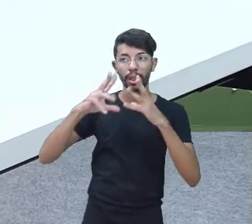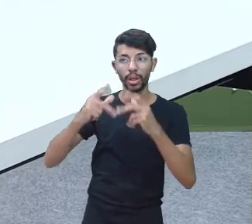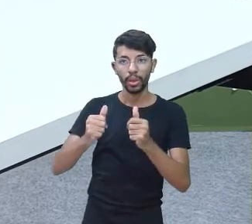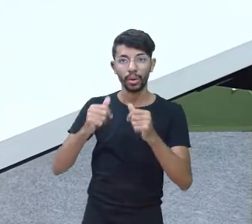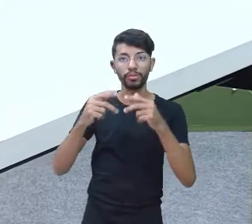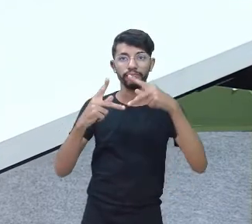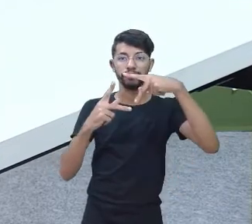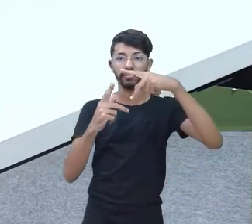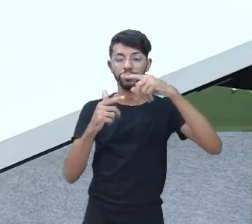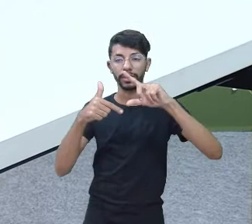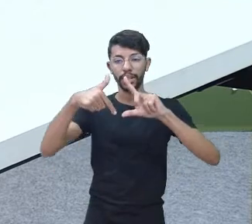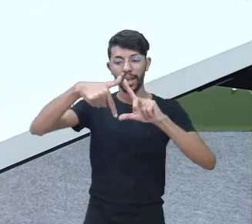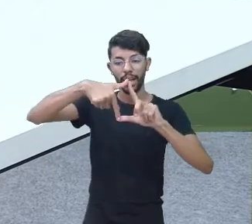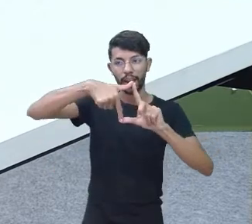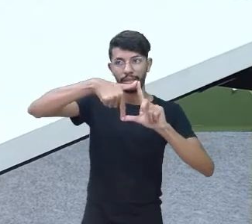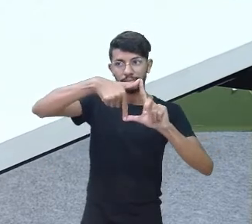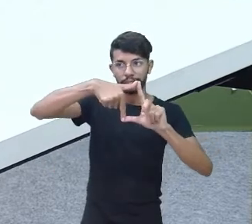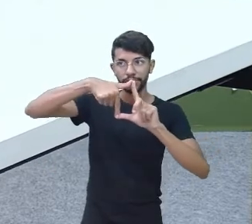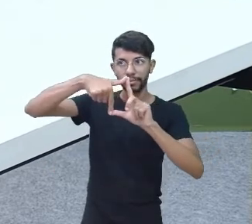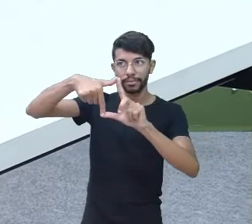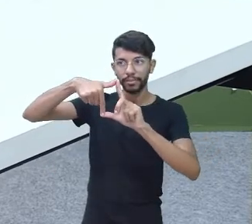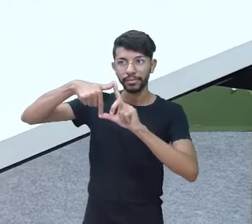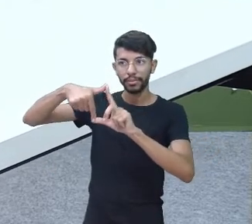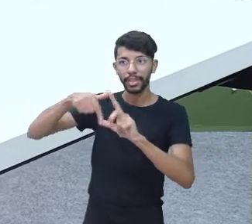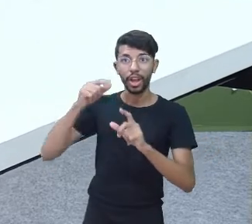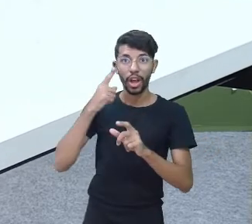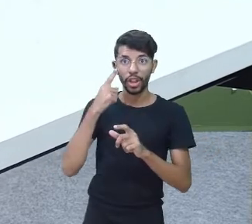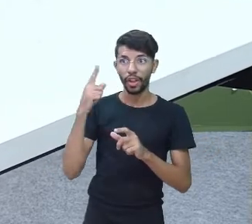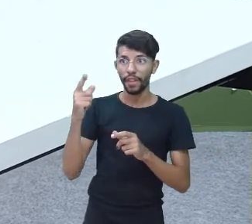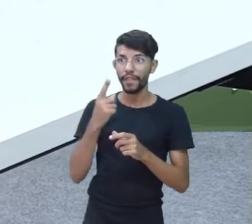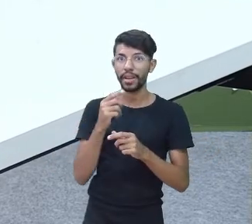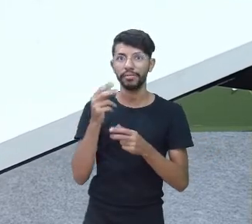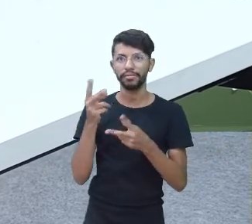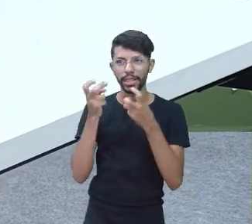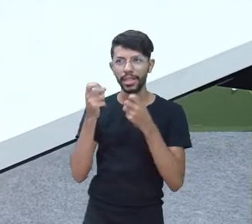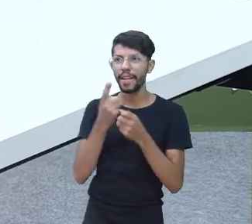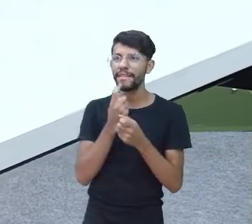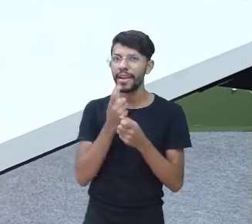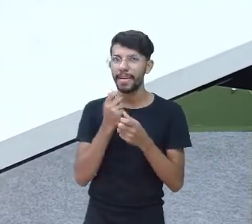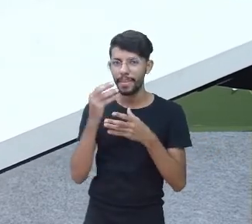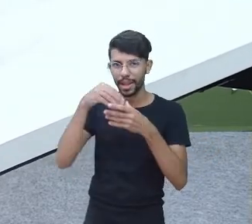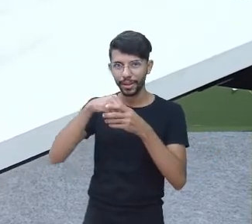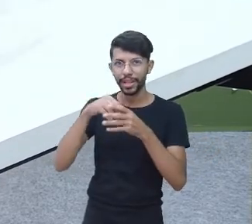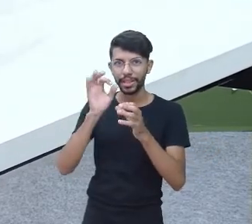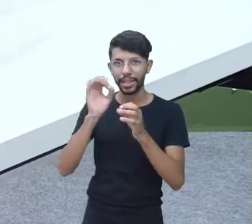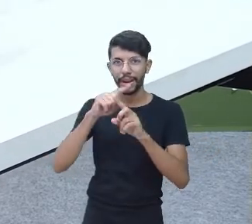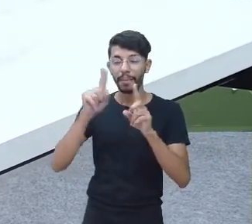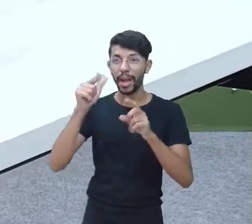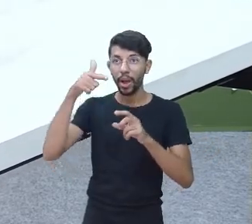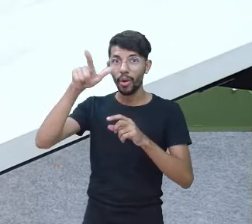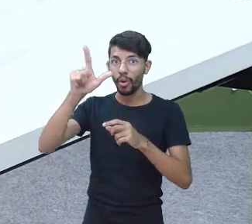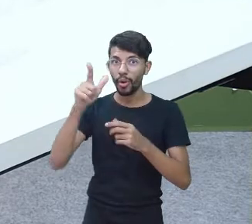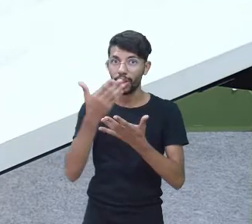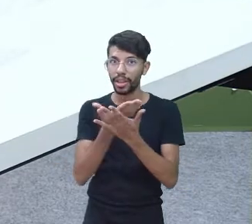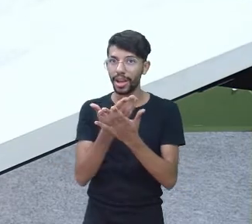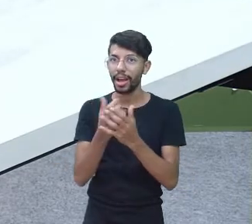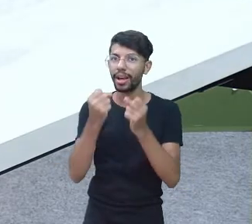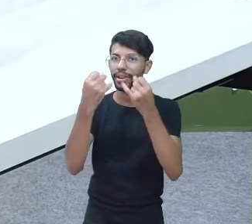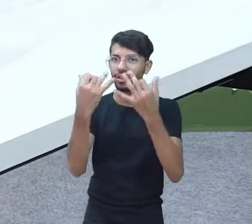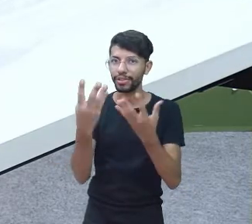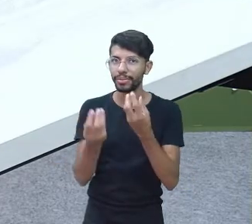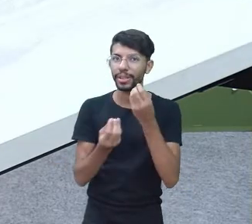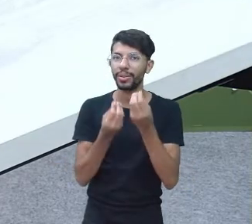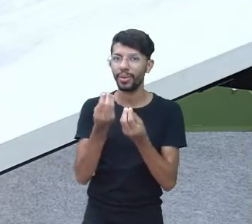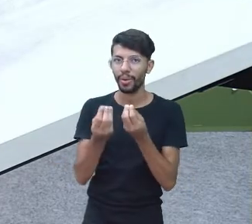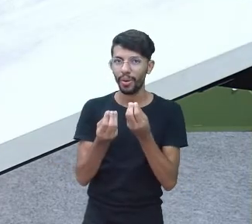vendo? Aqui a gente tá vendo um triângulozinho dentro, mas em outra aula eu explico o que isso significa, tá certo? A mesma coisa aqui nesse outro, ó. Deixa eu colocar aqui